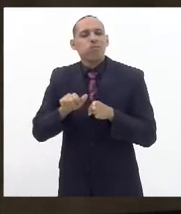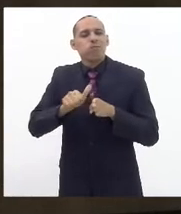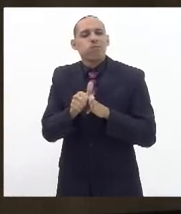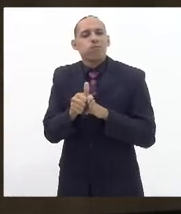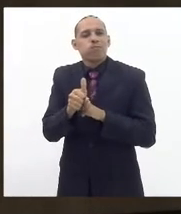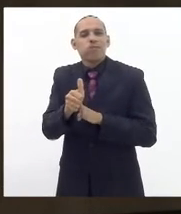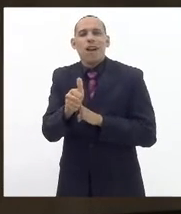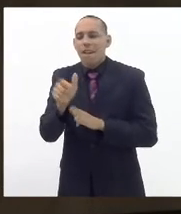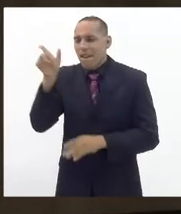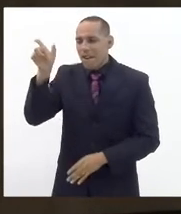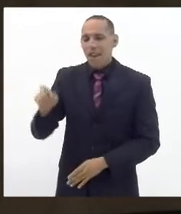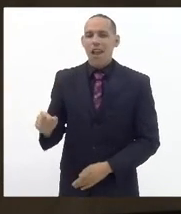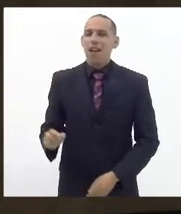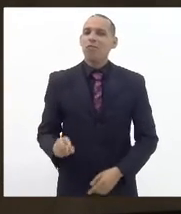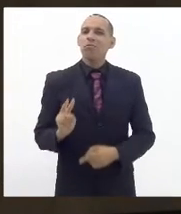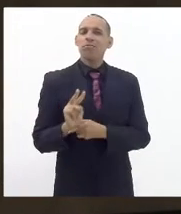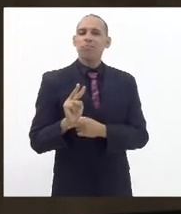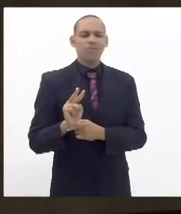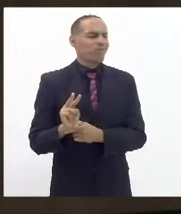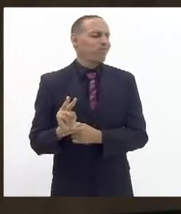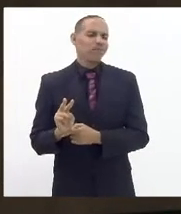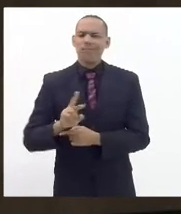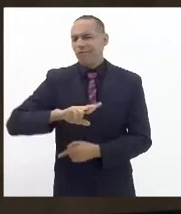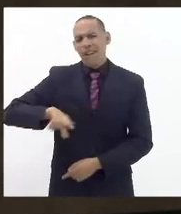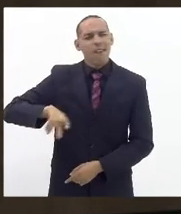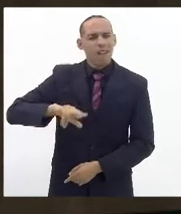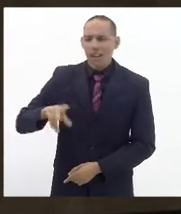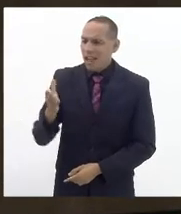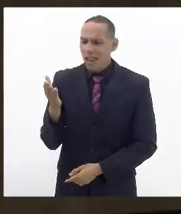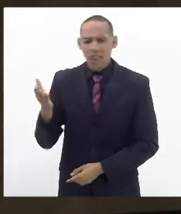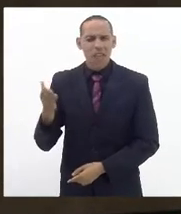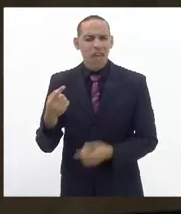que não é, fazendo graça com os colegas